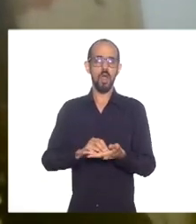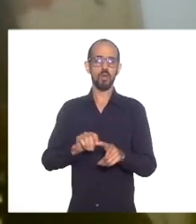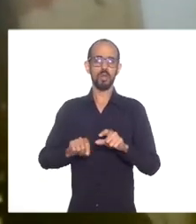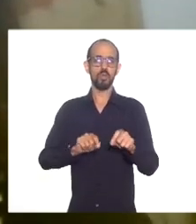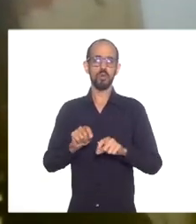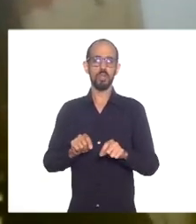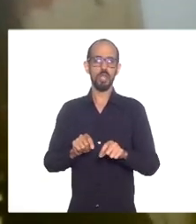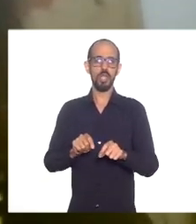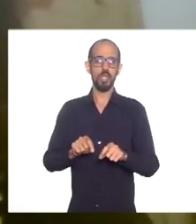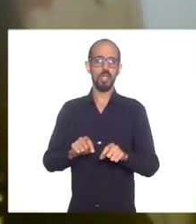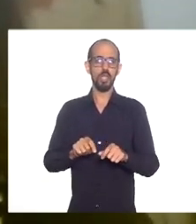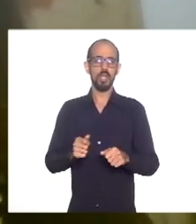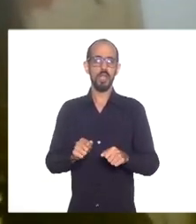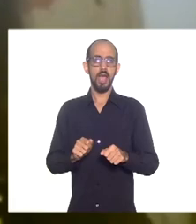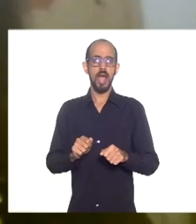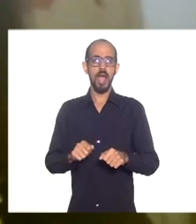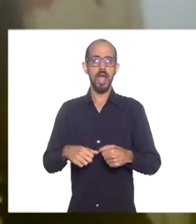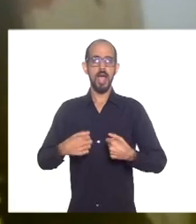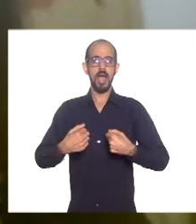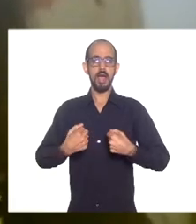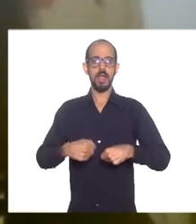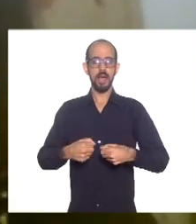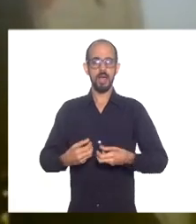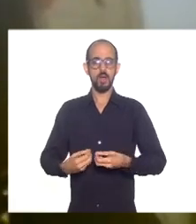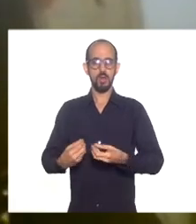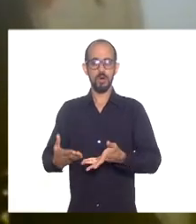demanda no estado do Rio de Janeiro, né?